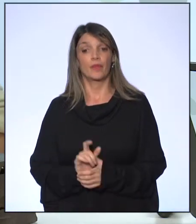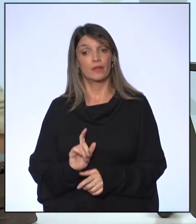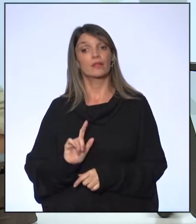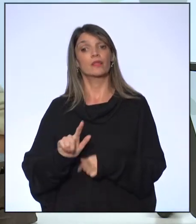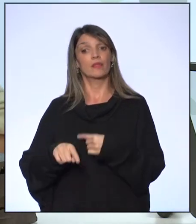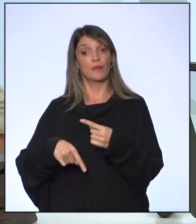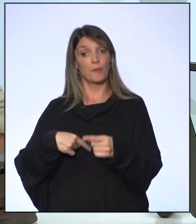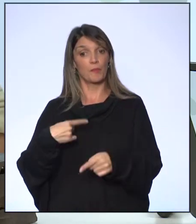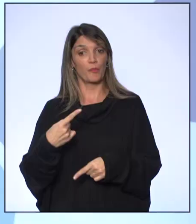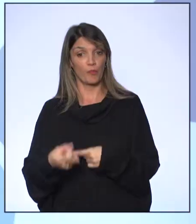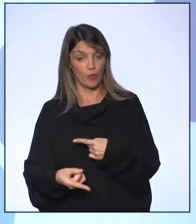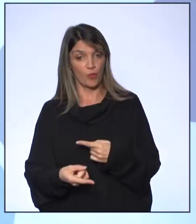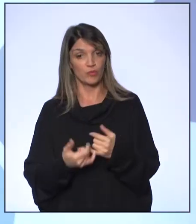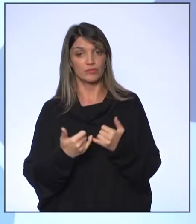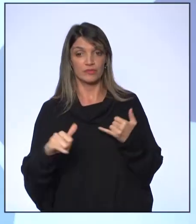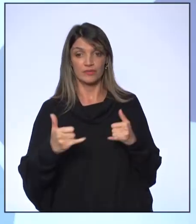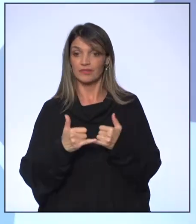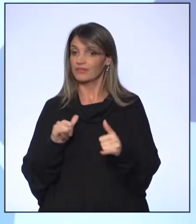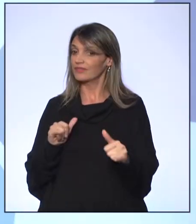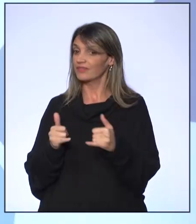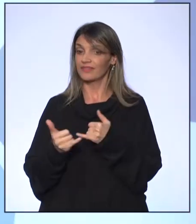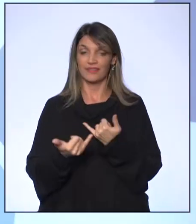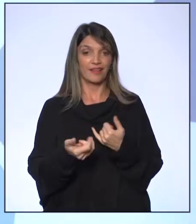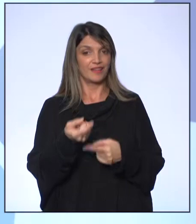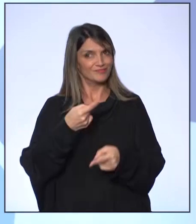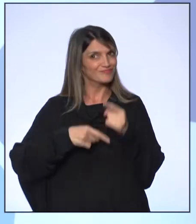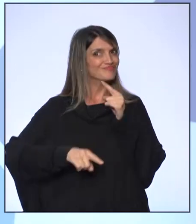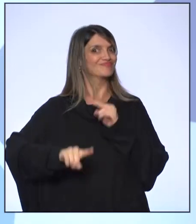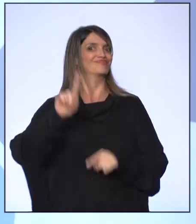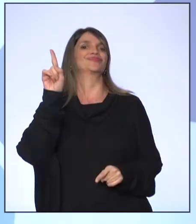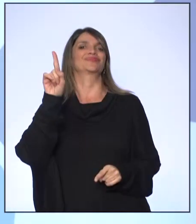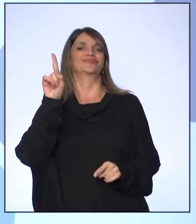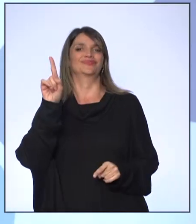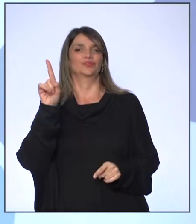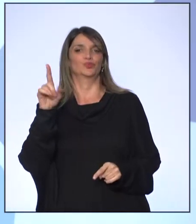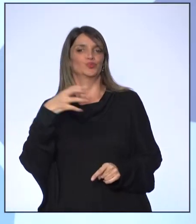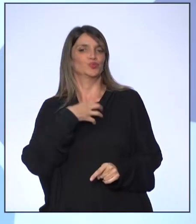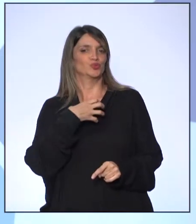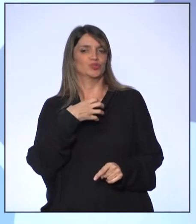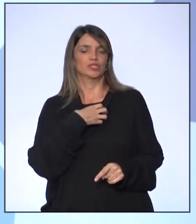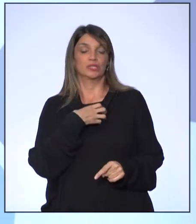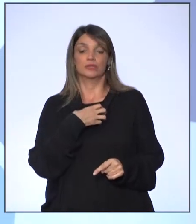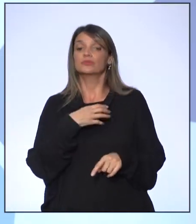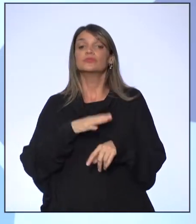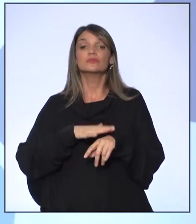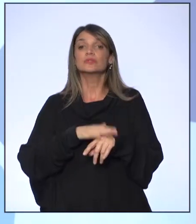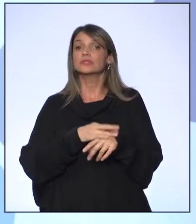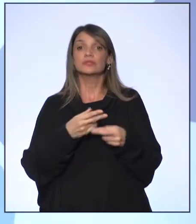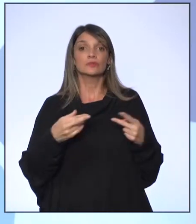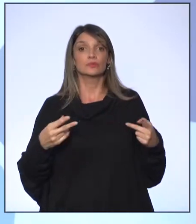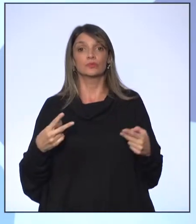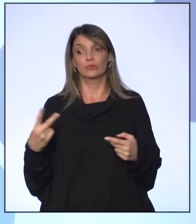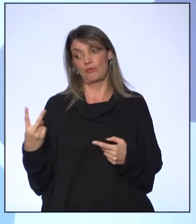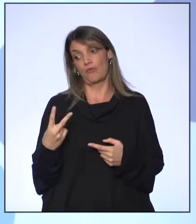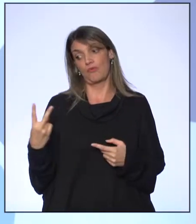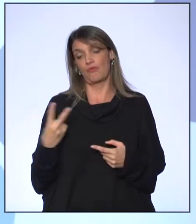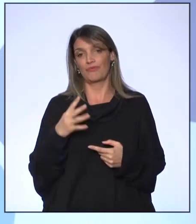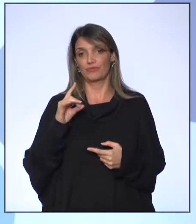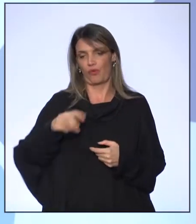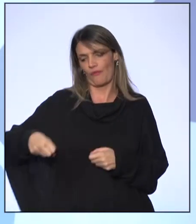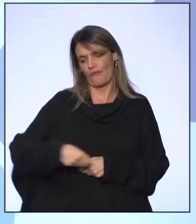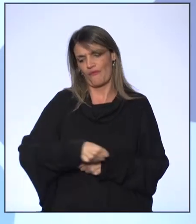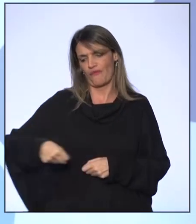então, transformou essa mudança, a forma de fazer as coisas, né? Esses são apenas 2 exemplos